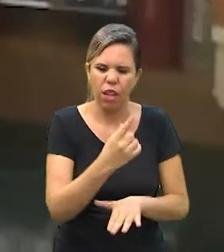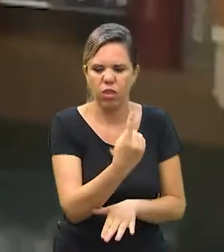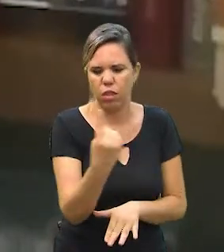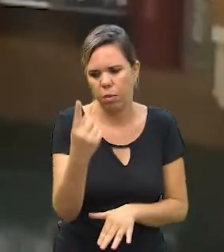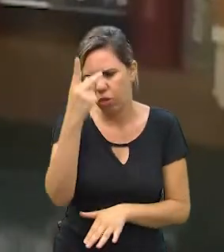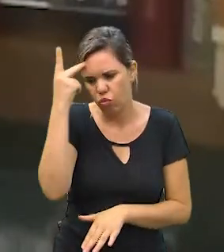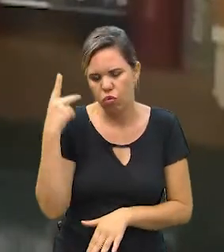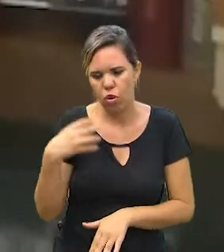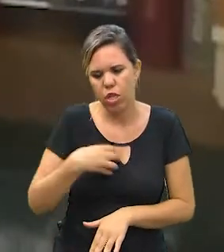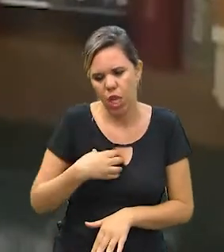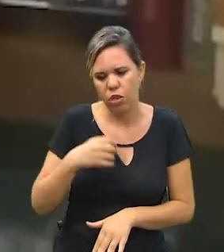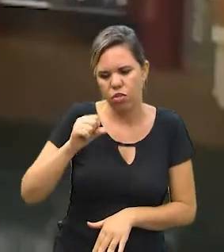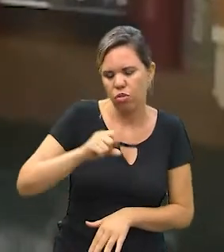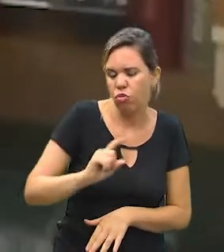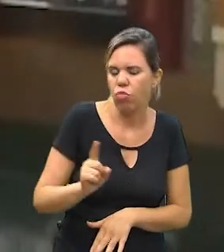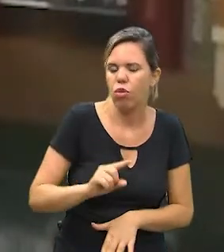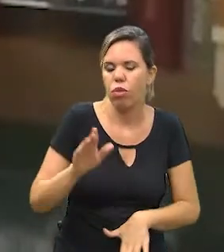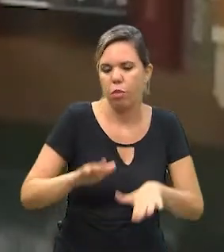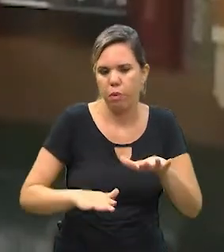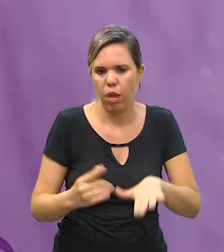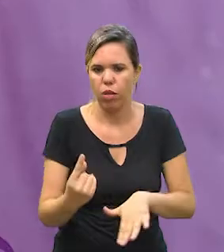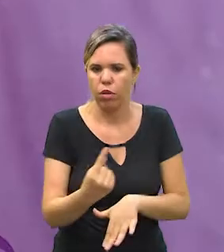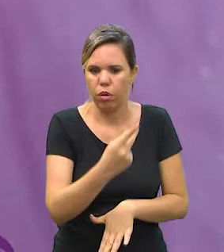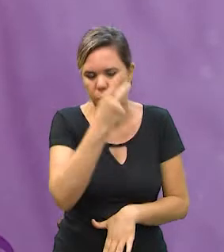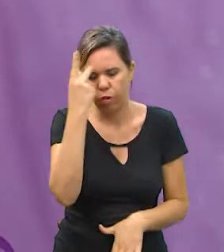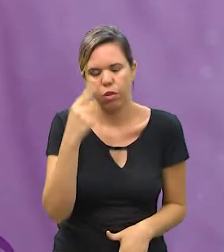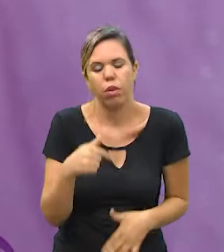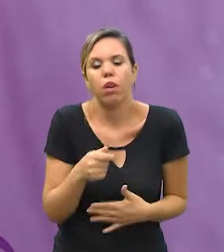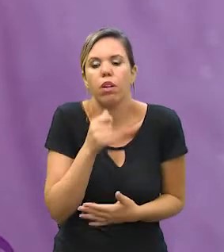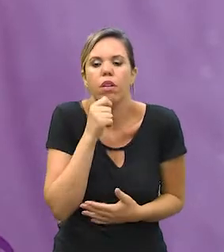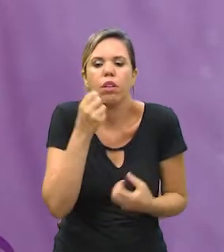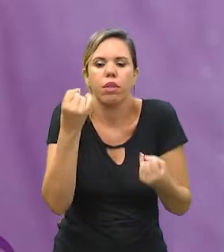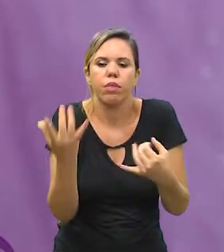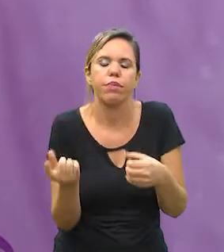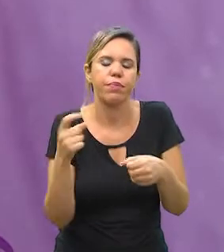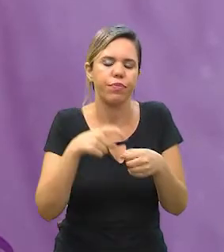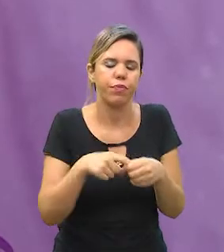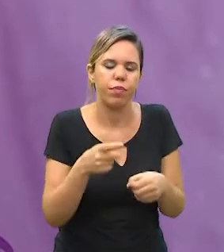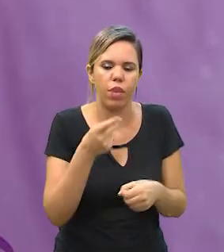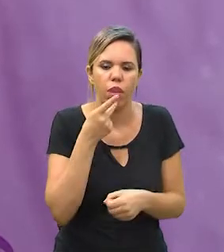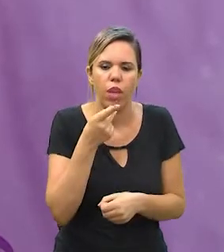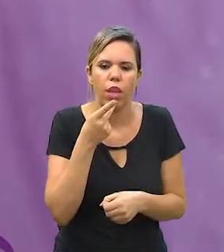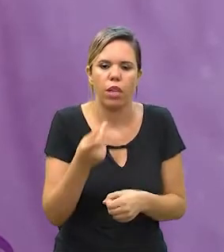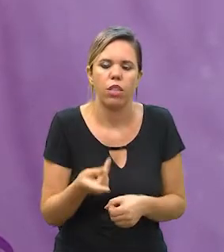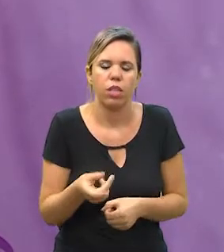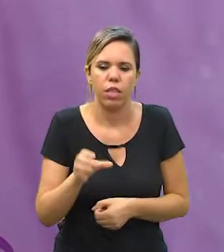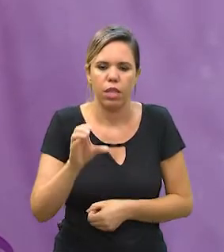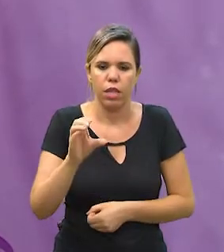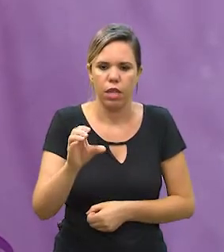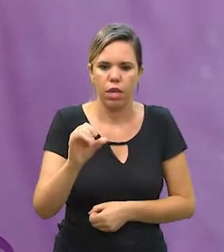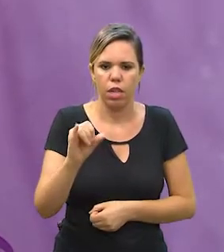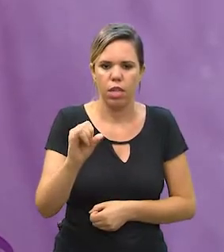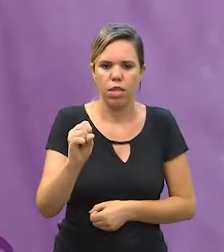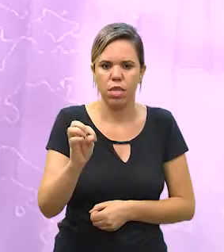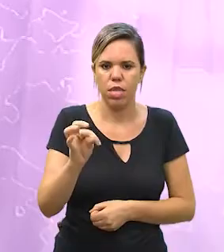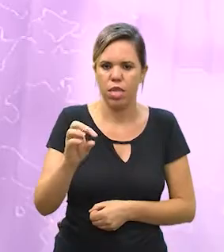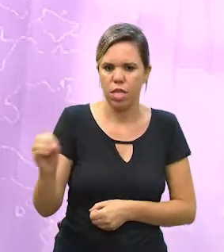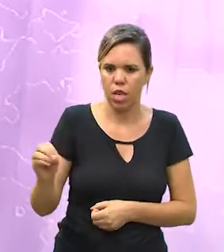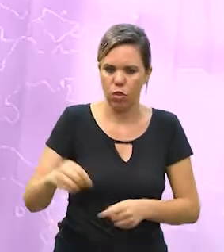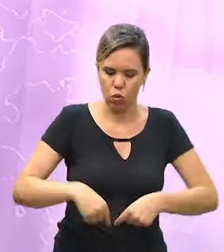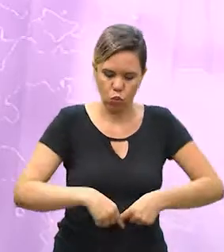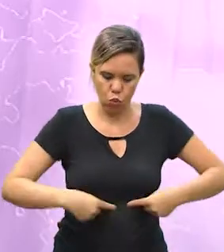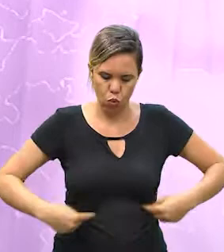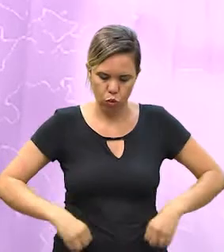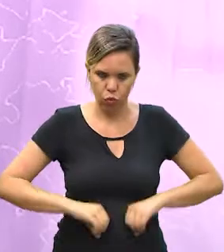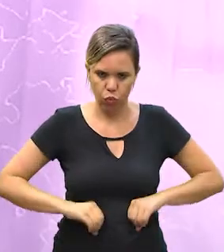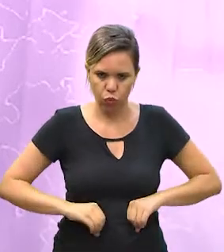muito individual, por isso que você tem que ver caso a caso. Doutor, ainda voltando um pouquinho lá no cisto do ovário, quando o médico